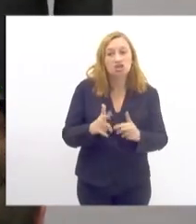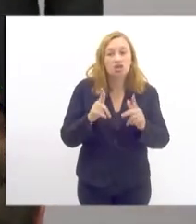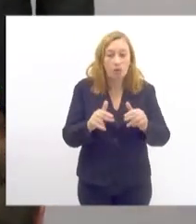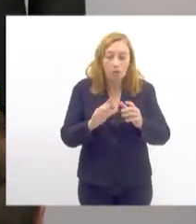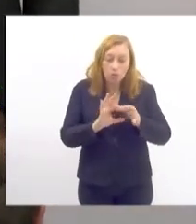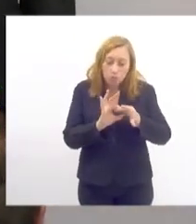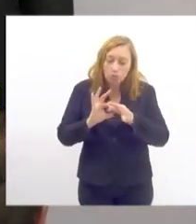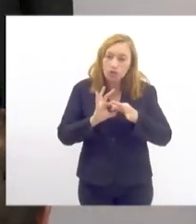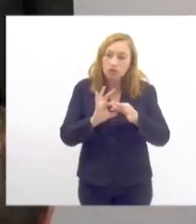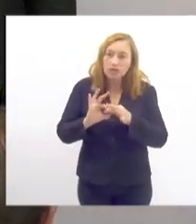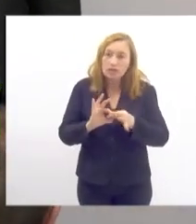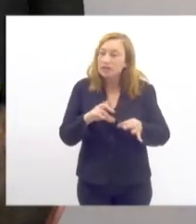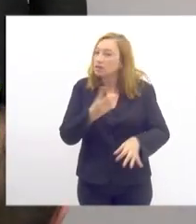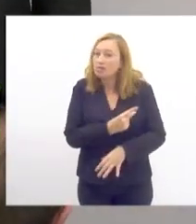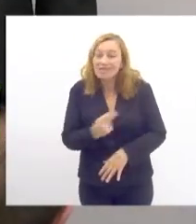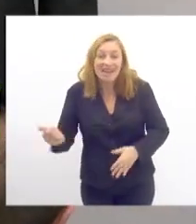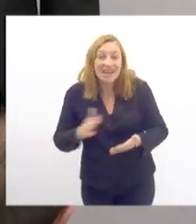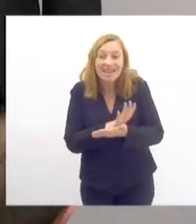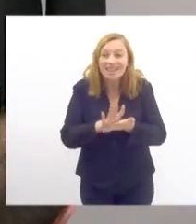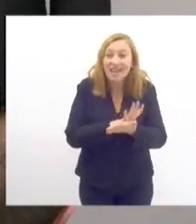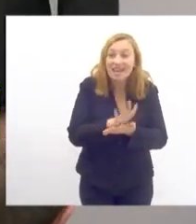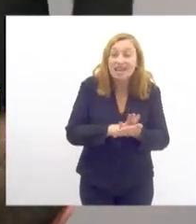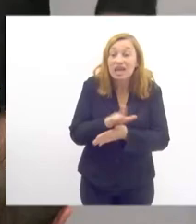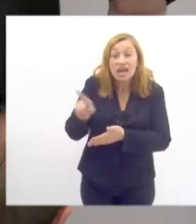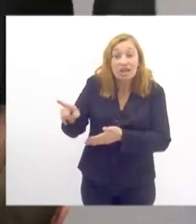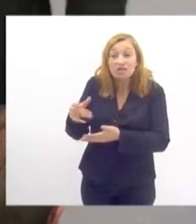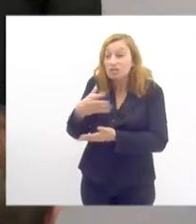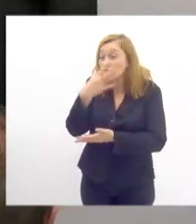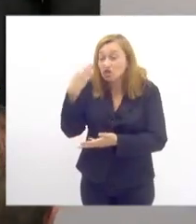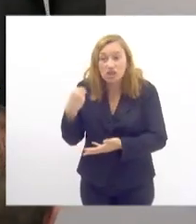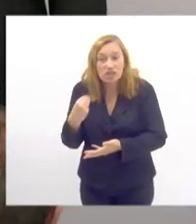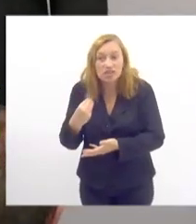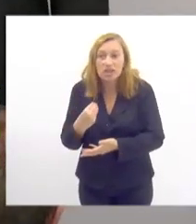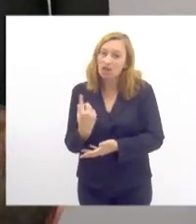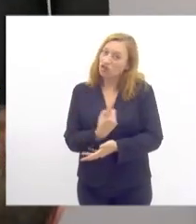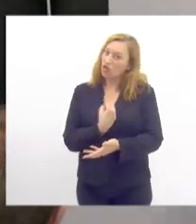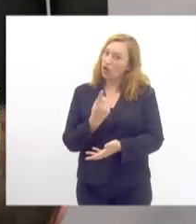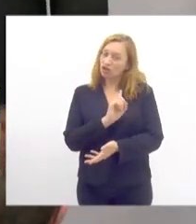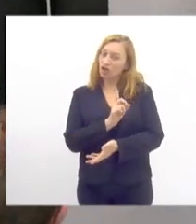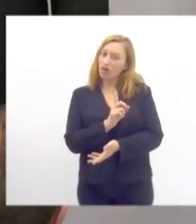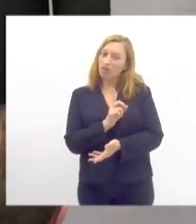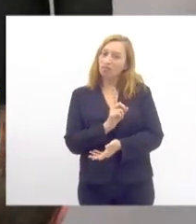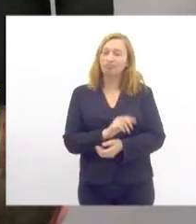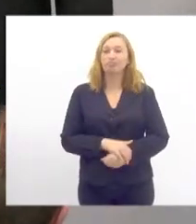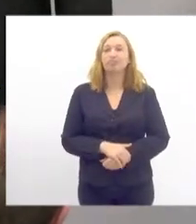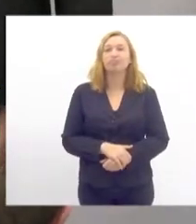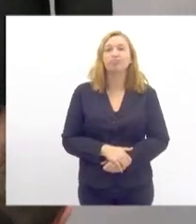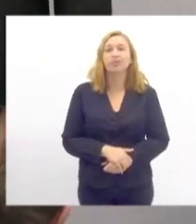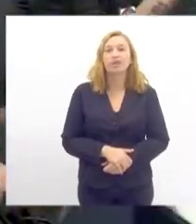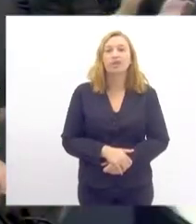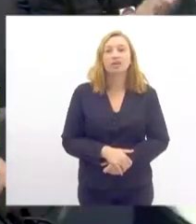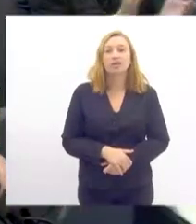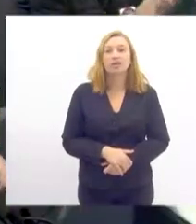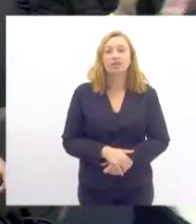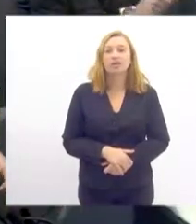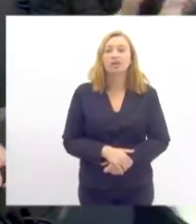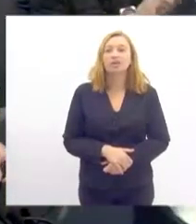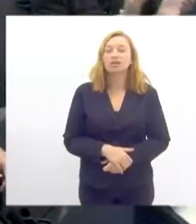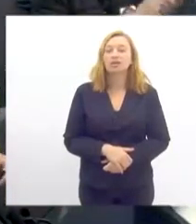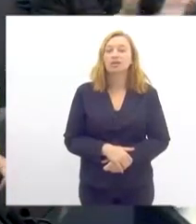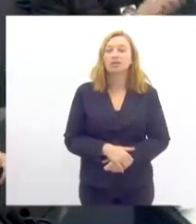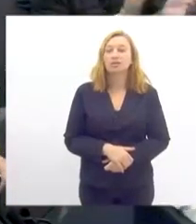unido, senão não sai nada. Eles vão passar, nós não, nós vamos ficar. Tá? Nós vamos